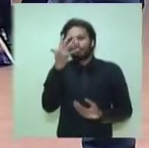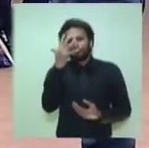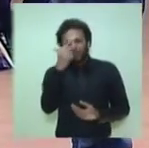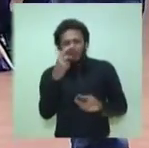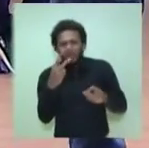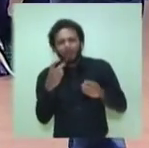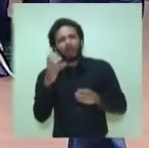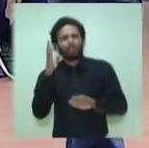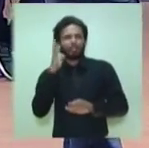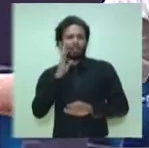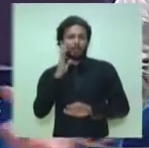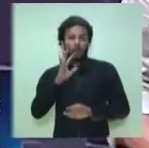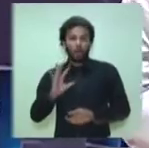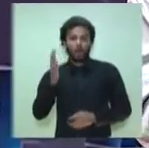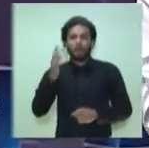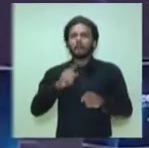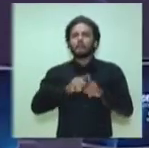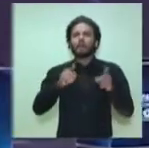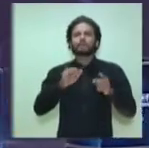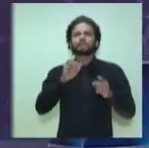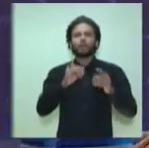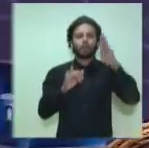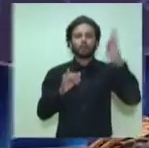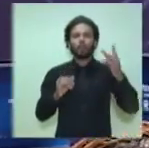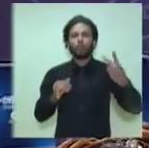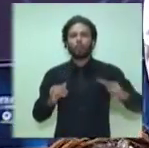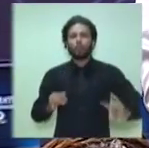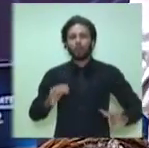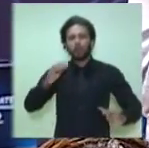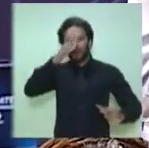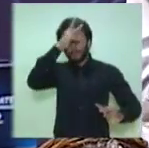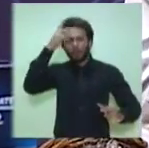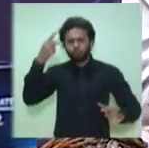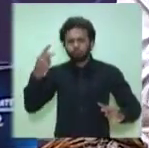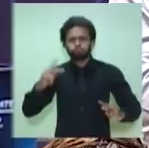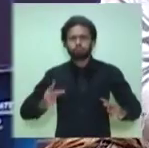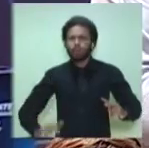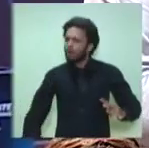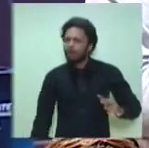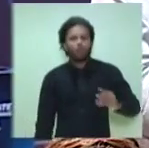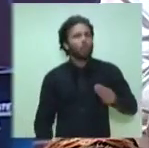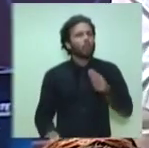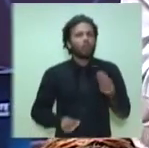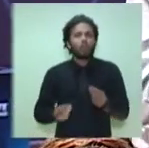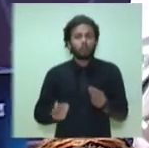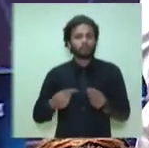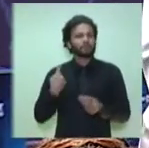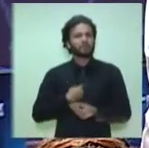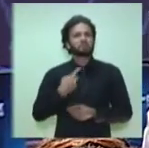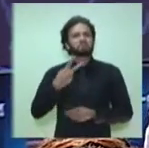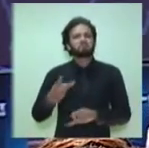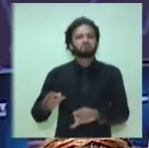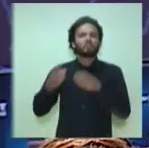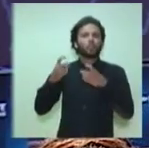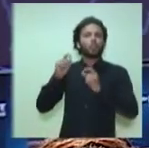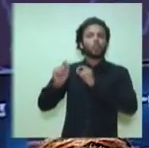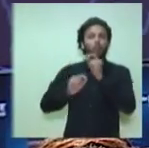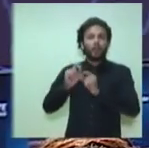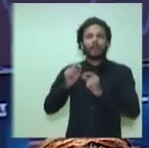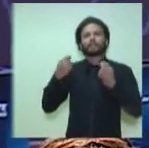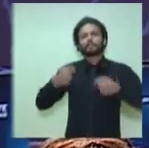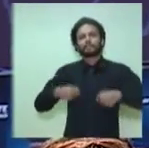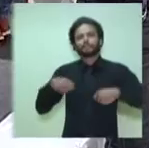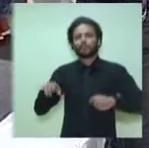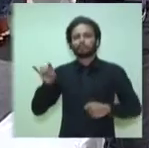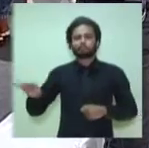tão bonito quando é o contrário. Agora, nós entendemos que é possível cada um fazer a sua parte.